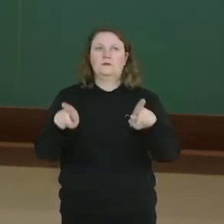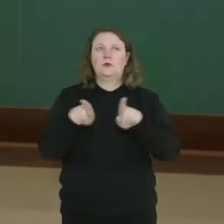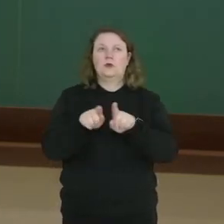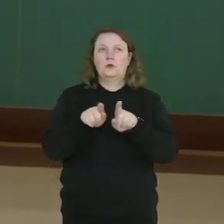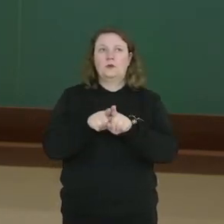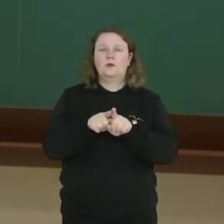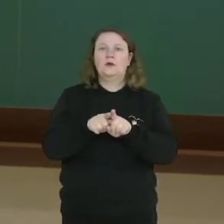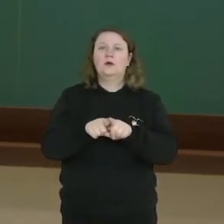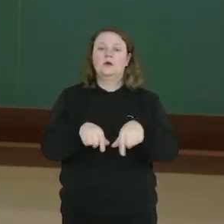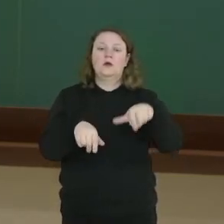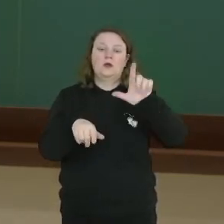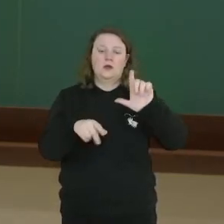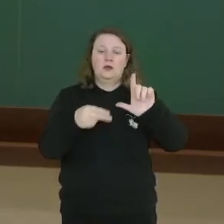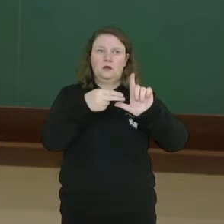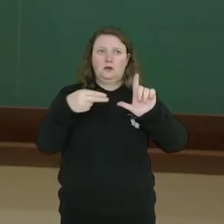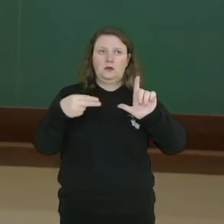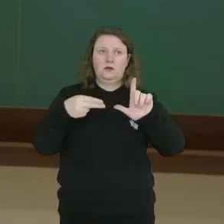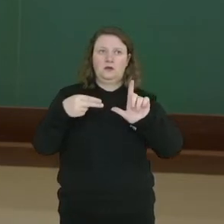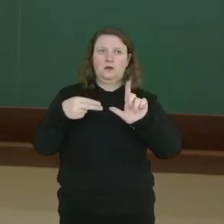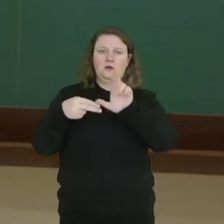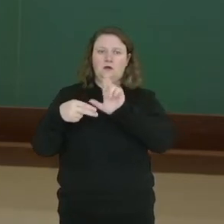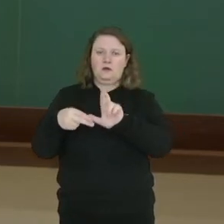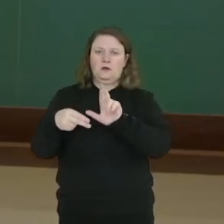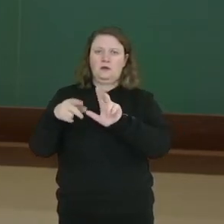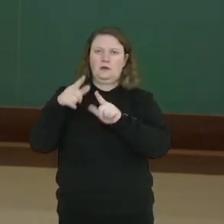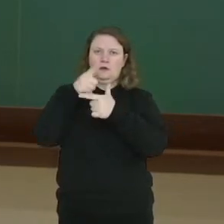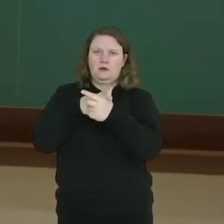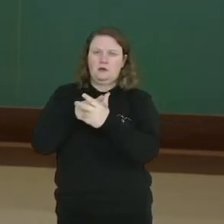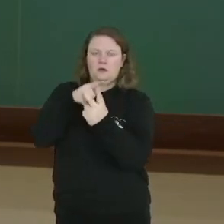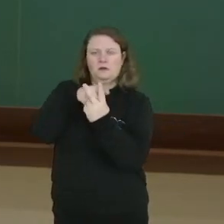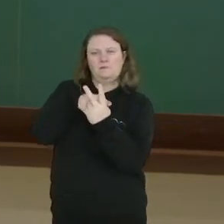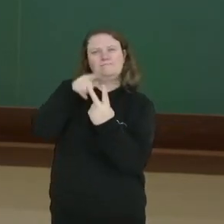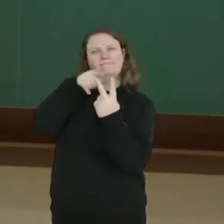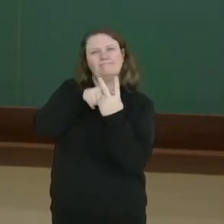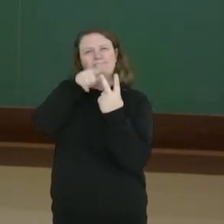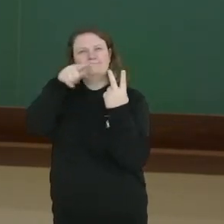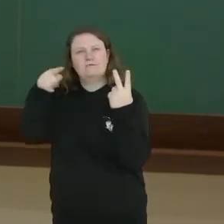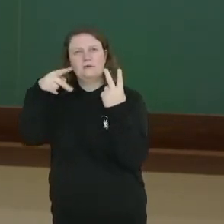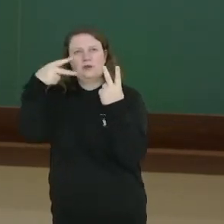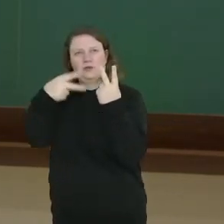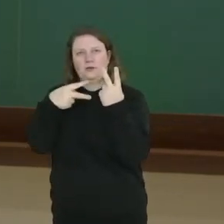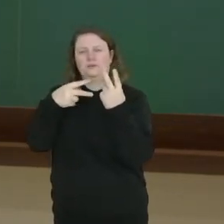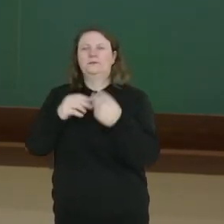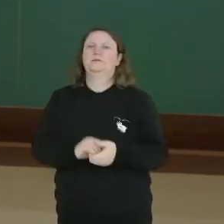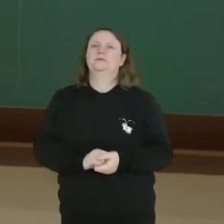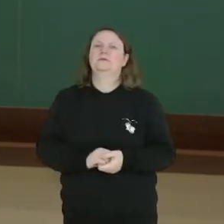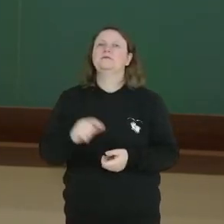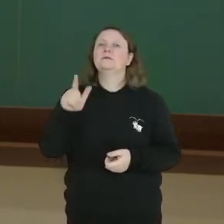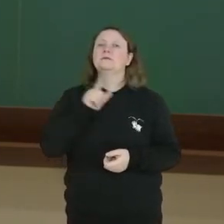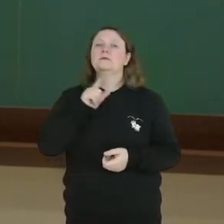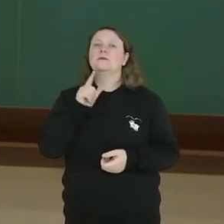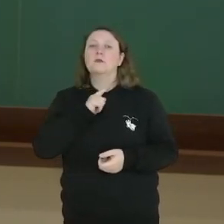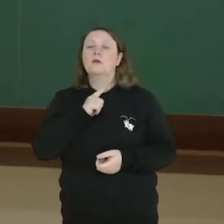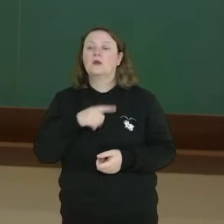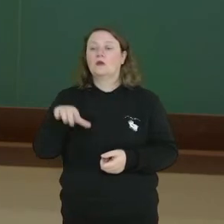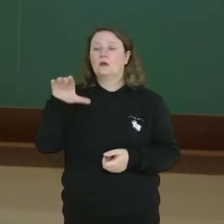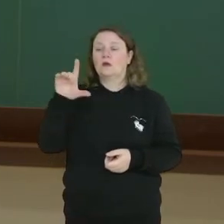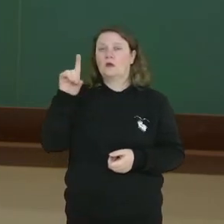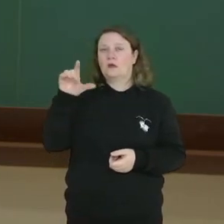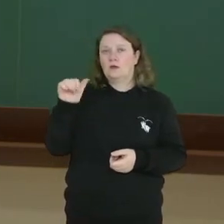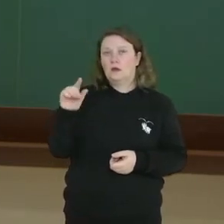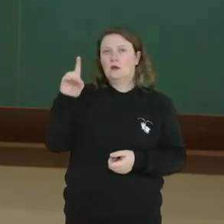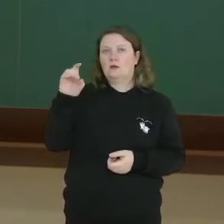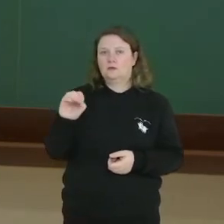preciso passar o raiz de 2 dividido. Ok? Então eu tenho essa relação entre o lado e o raio, lado do polígono, raio